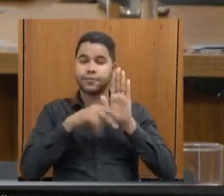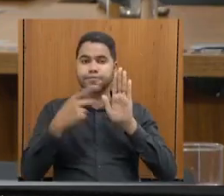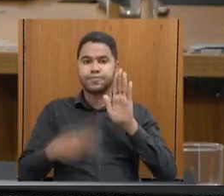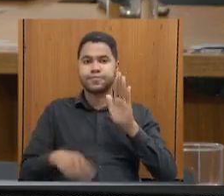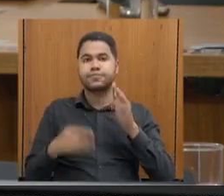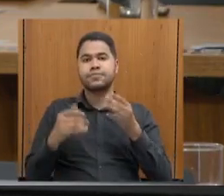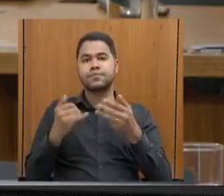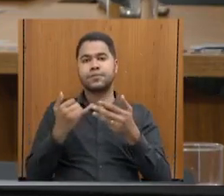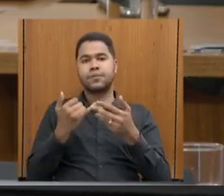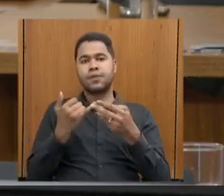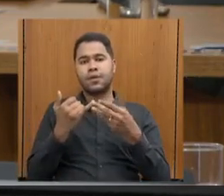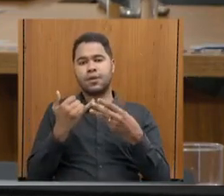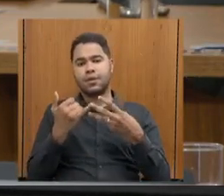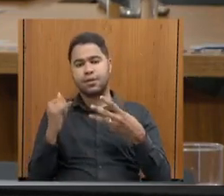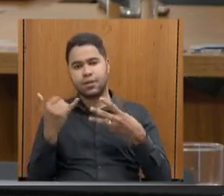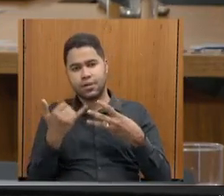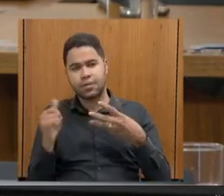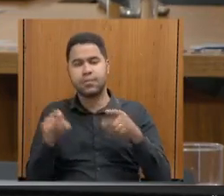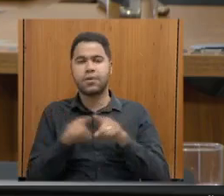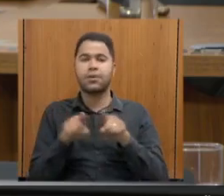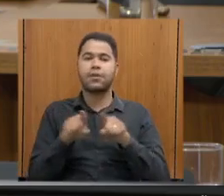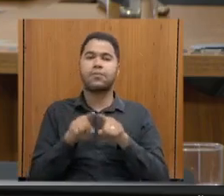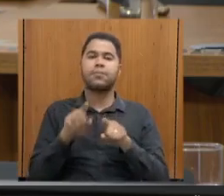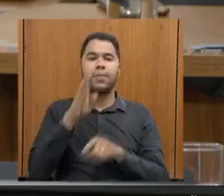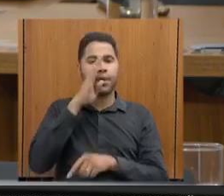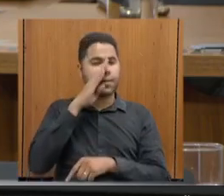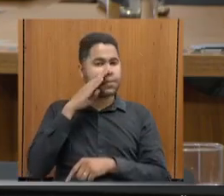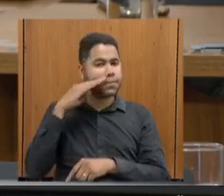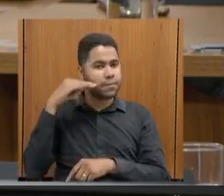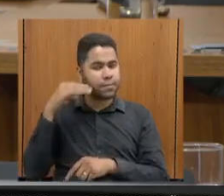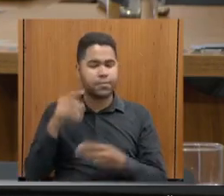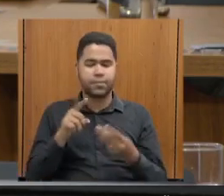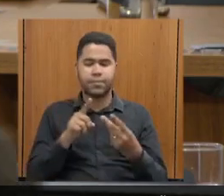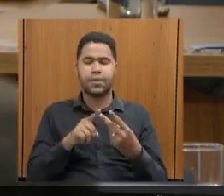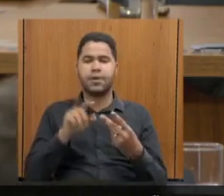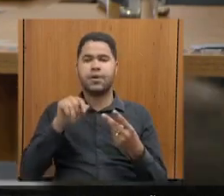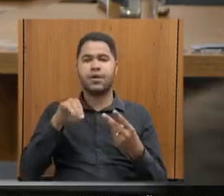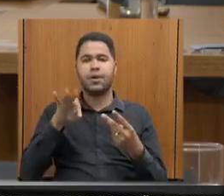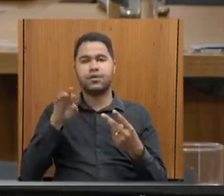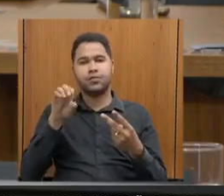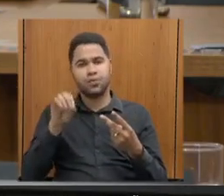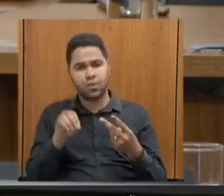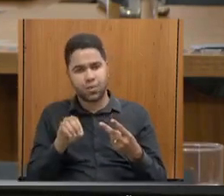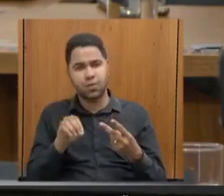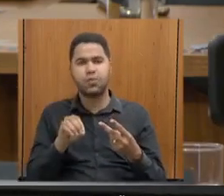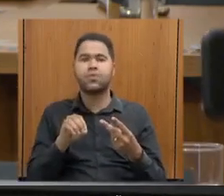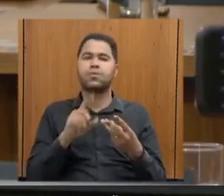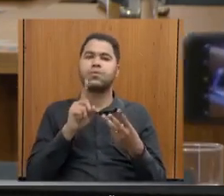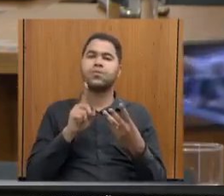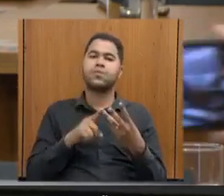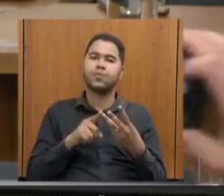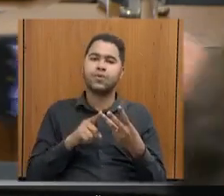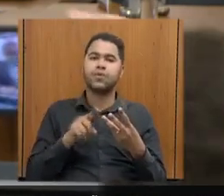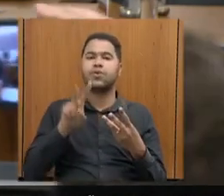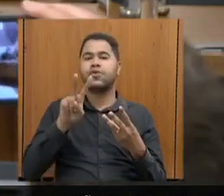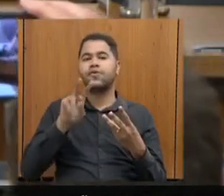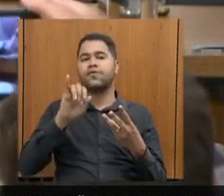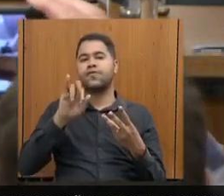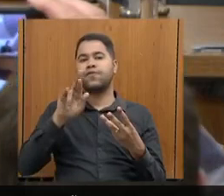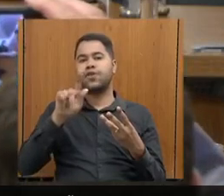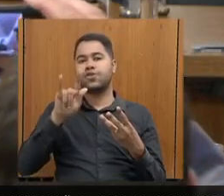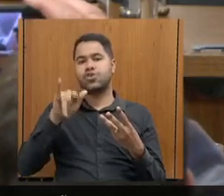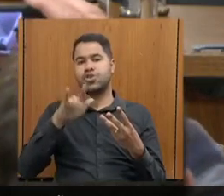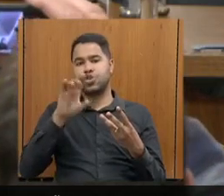Cemig né deputada Beatriz Cerqueira Deputado Antonio Carlos Arantes Deputado Virgílio